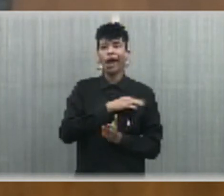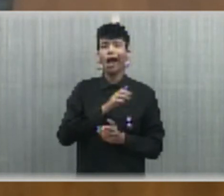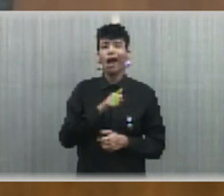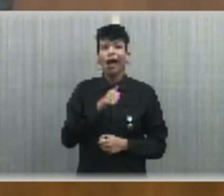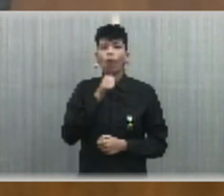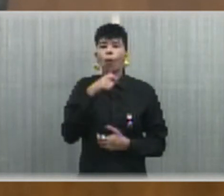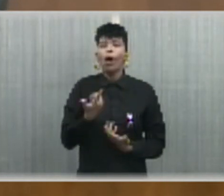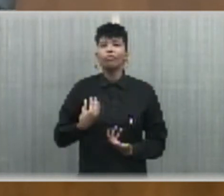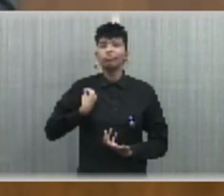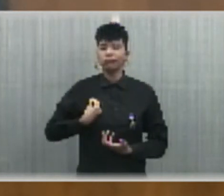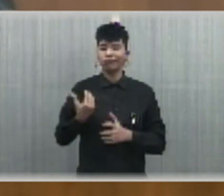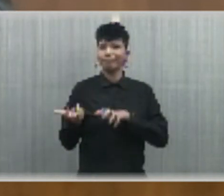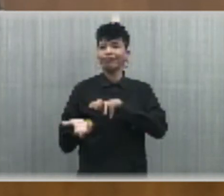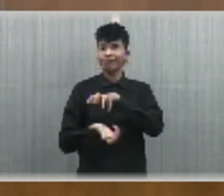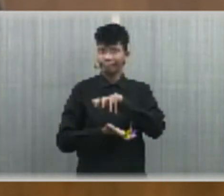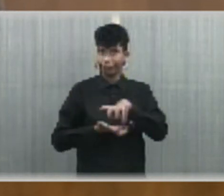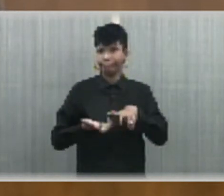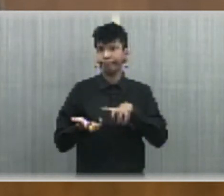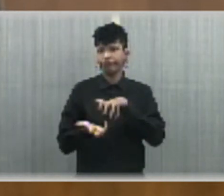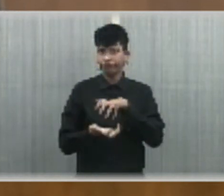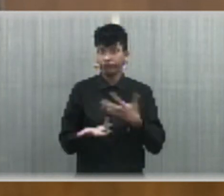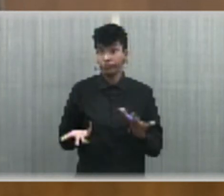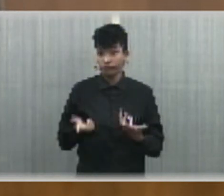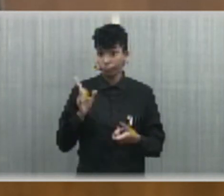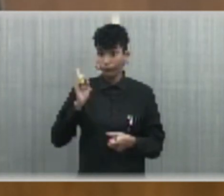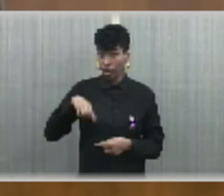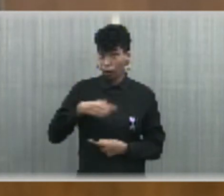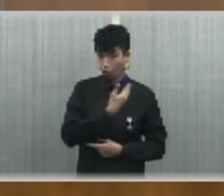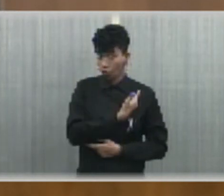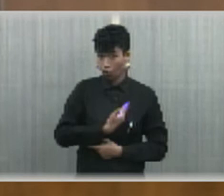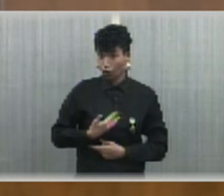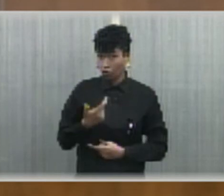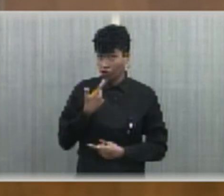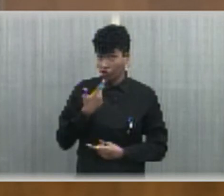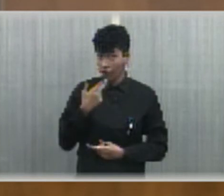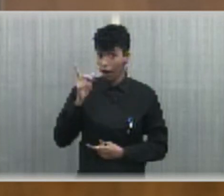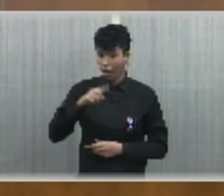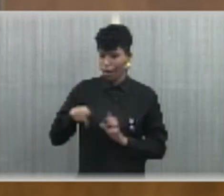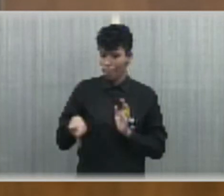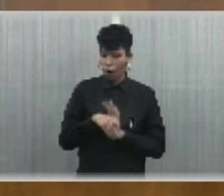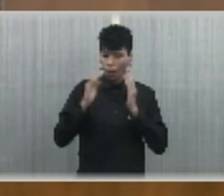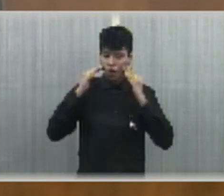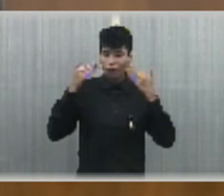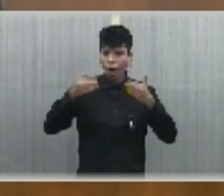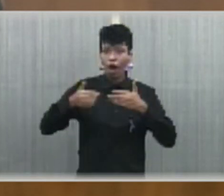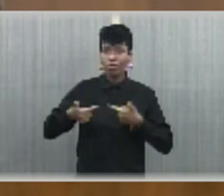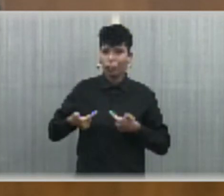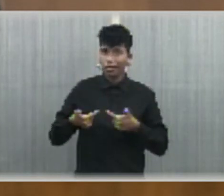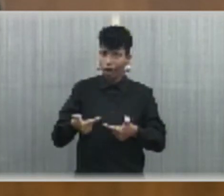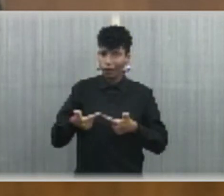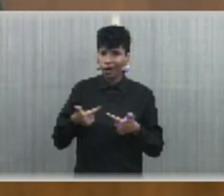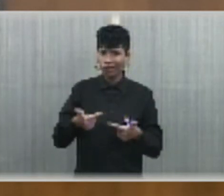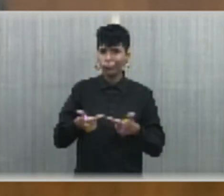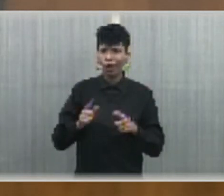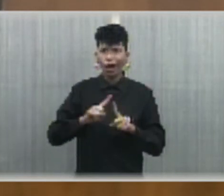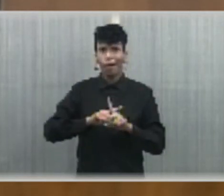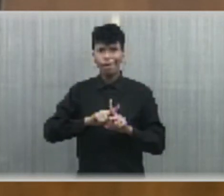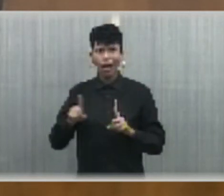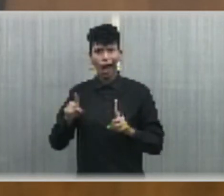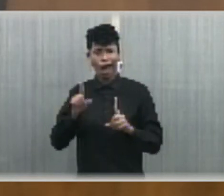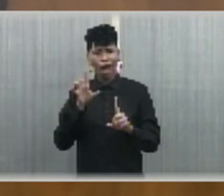fazendo. Olha que é um governo que se diz dos trabalhadores, que persegue os